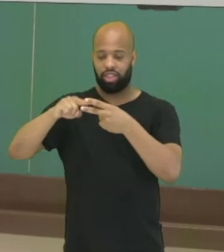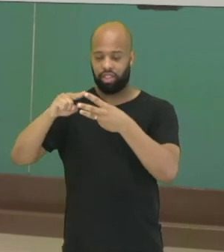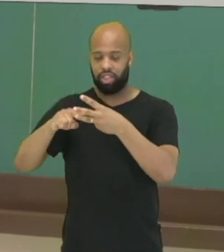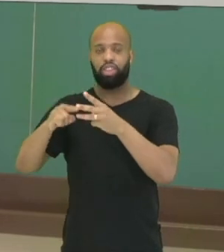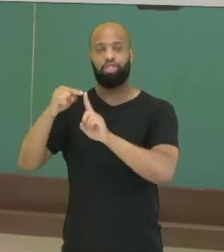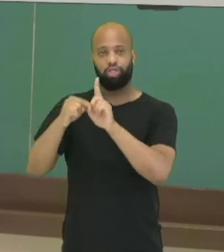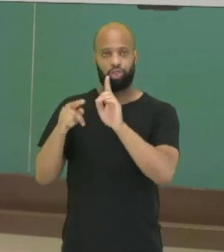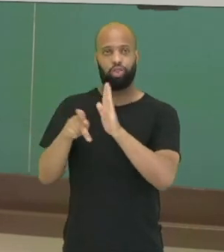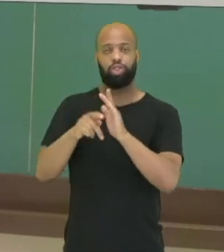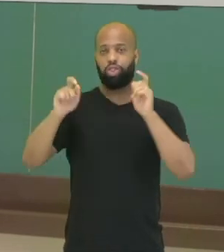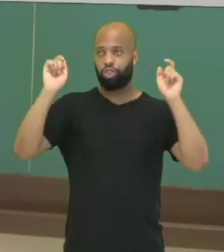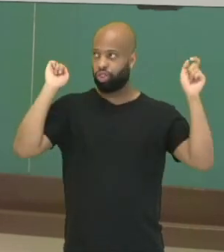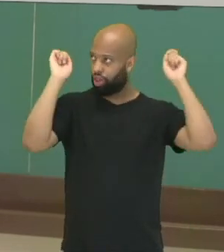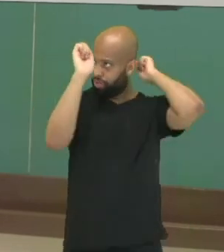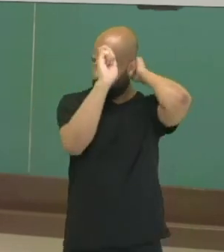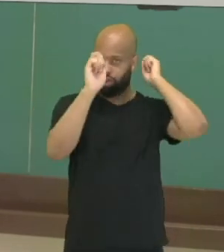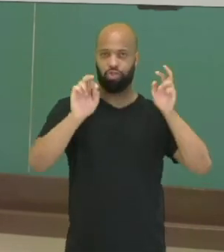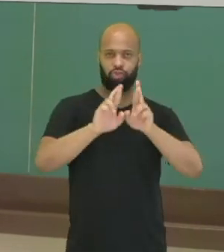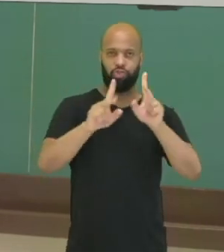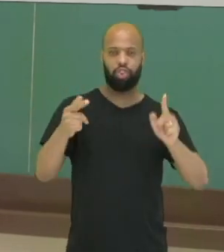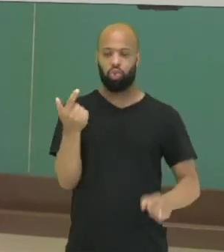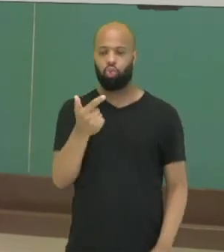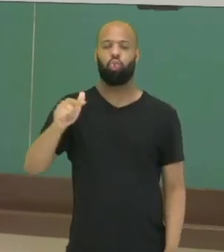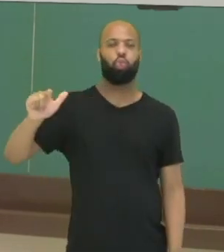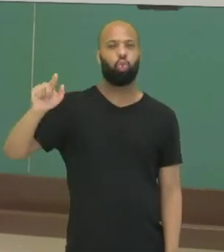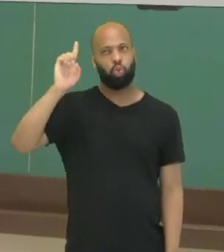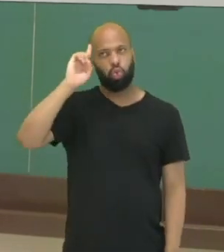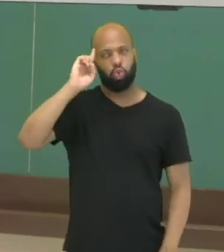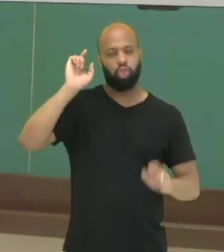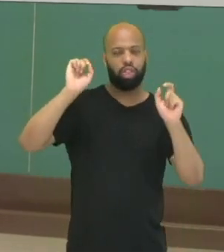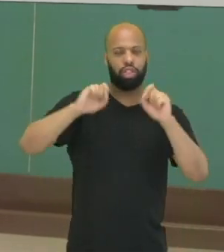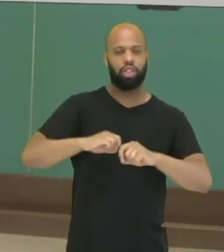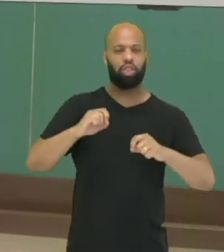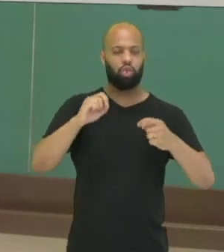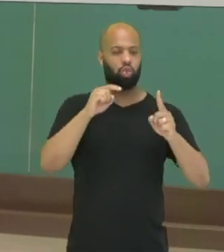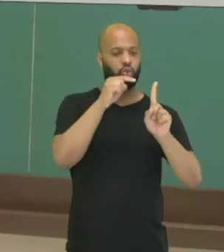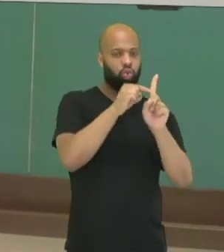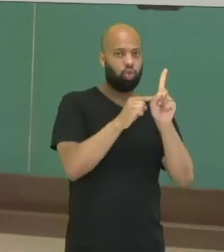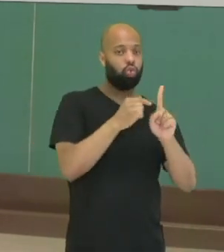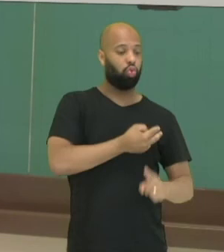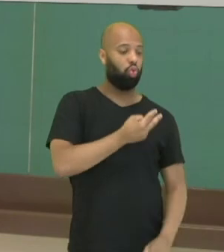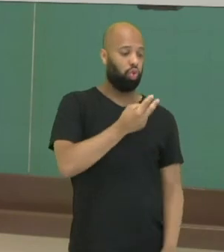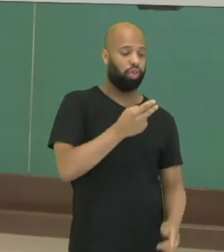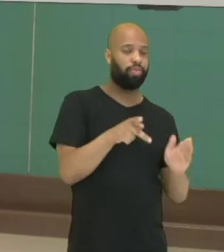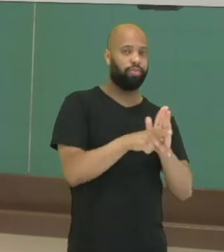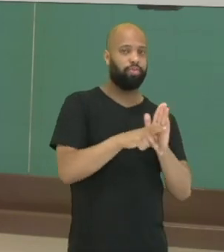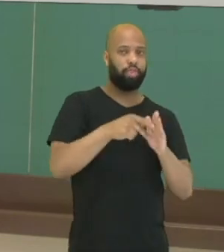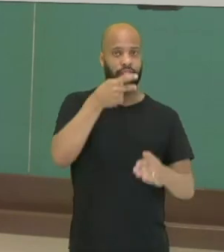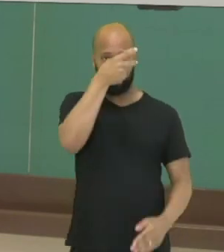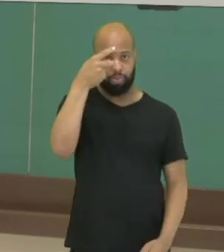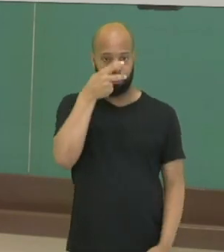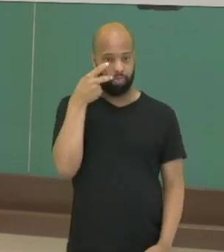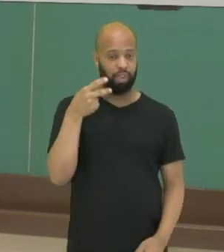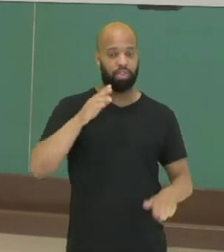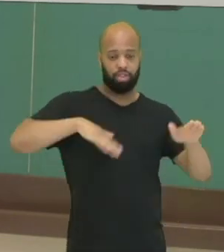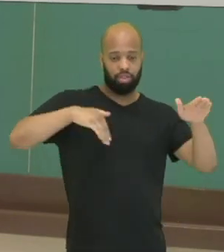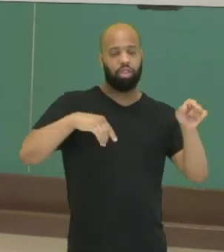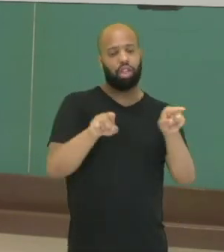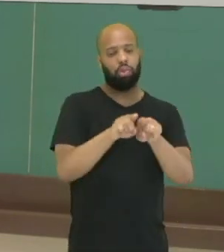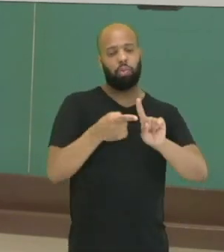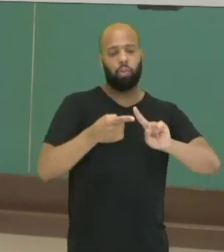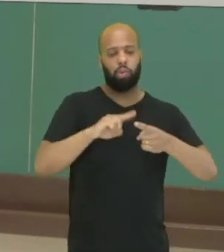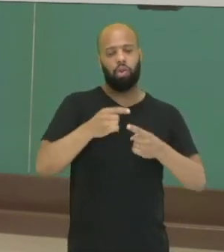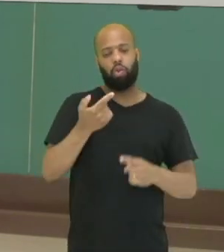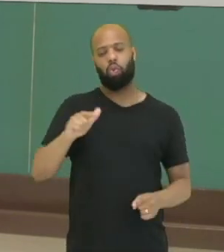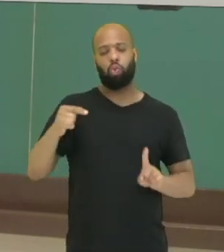dia seguinte, ela pode escolher o segundo tipo de maiô e usar e combinar com outros